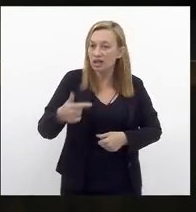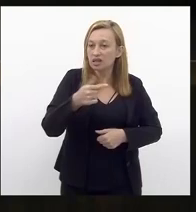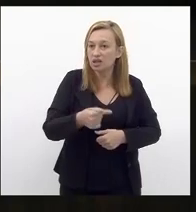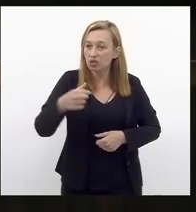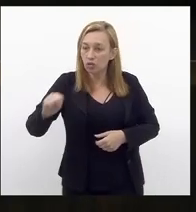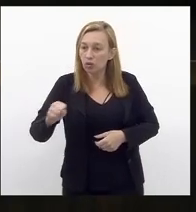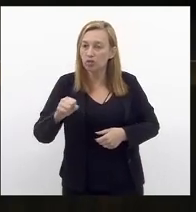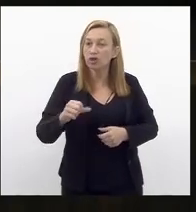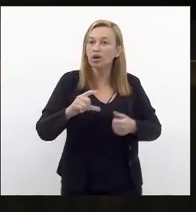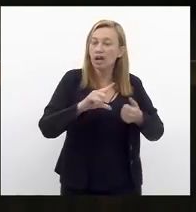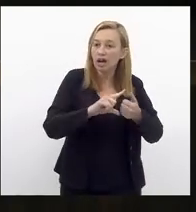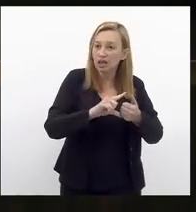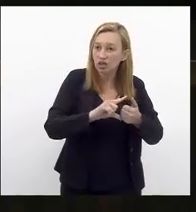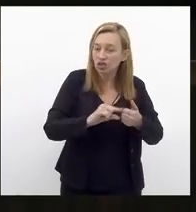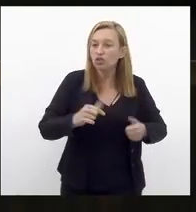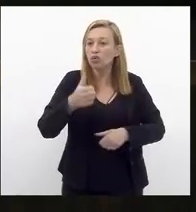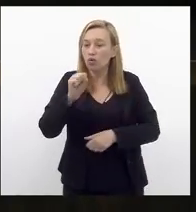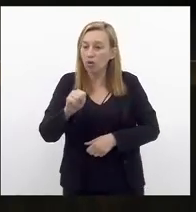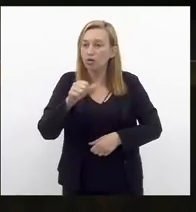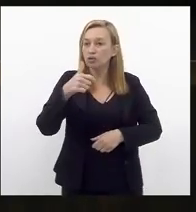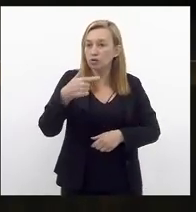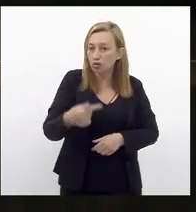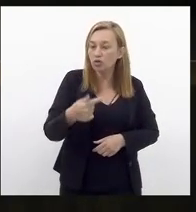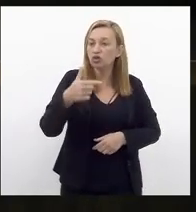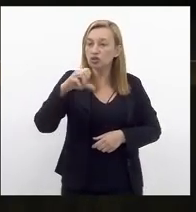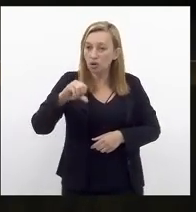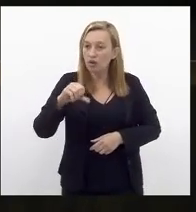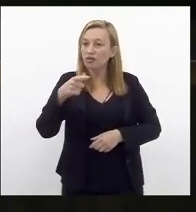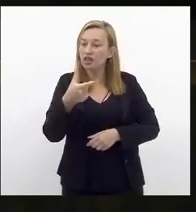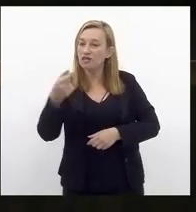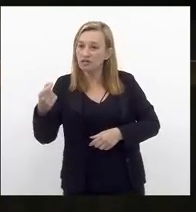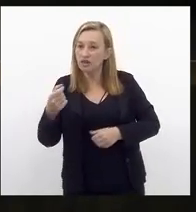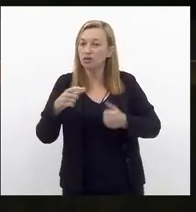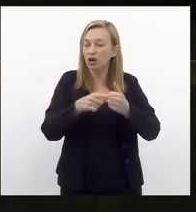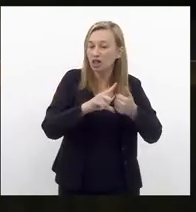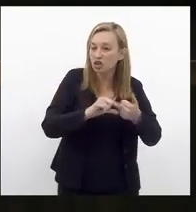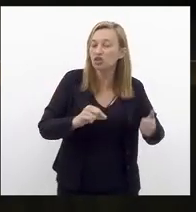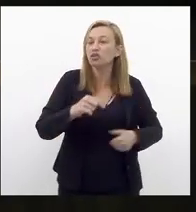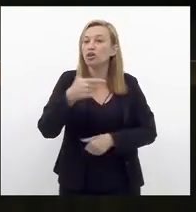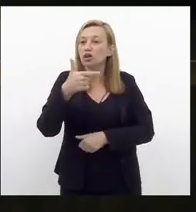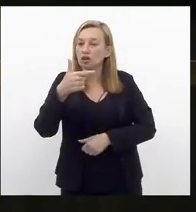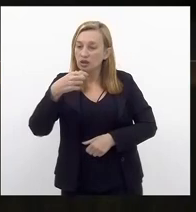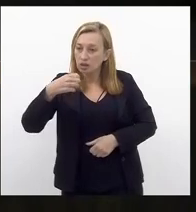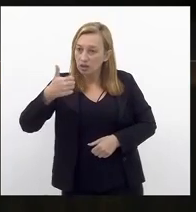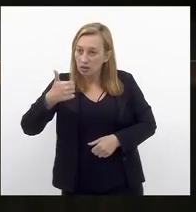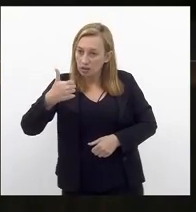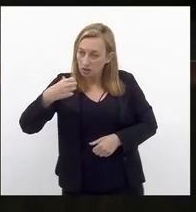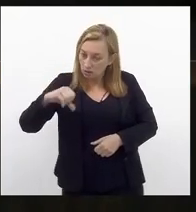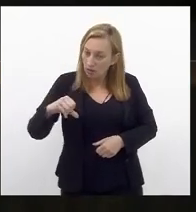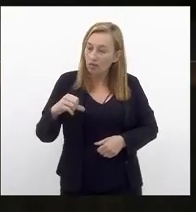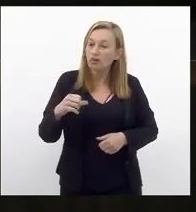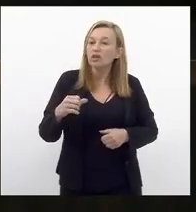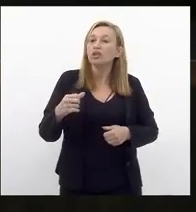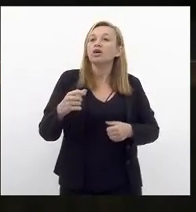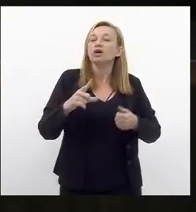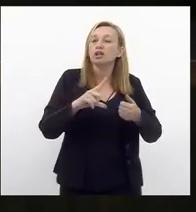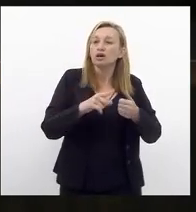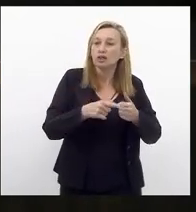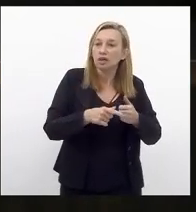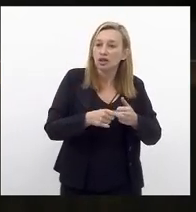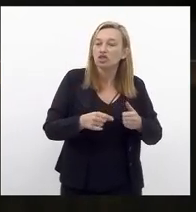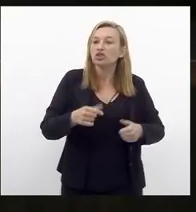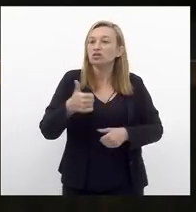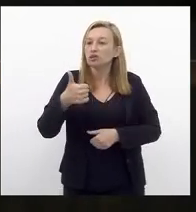palavras segundo um artigo 182 com exercícios 9:20 do artigo 83 o parágrafo 10º do artigo número do artigo